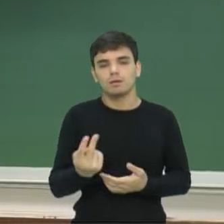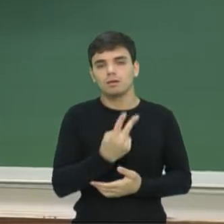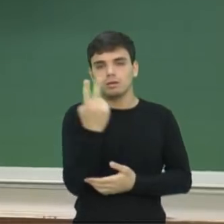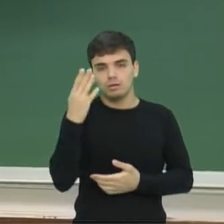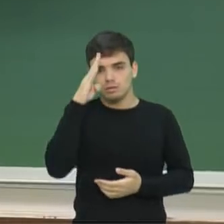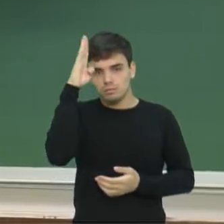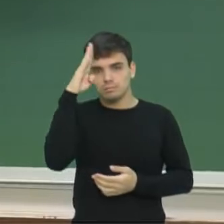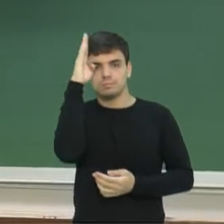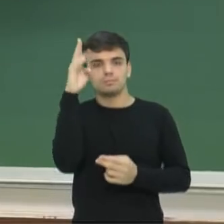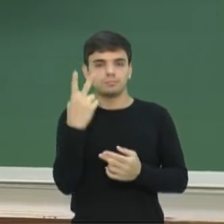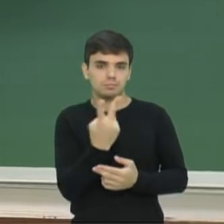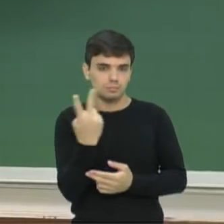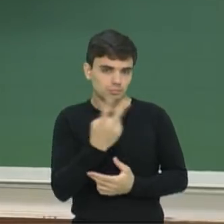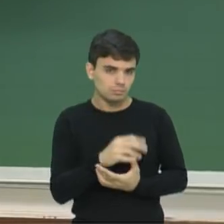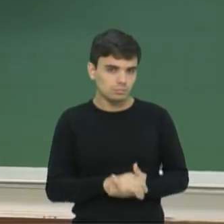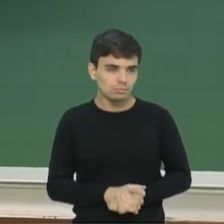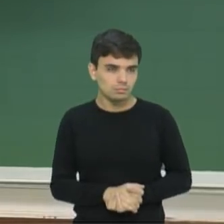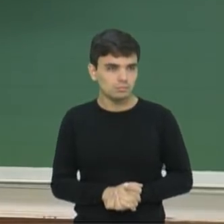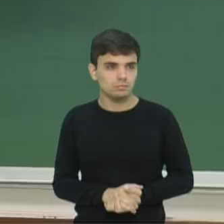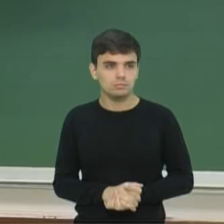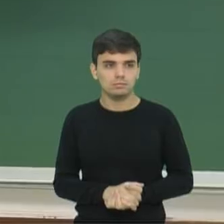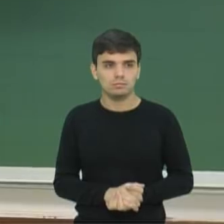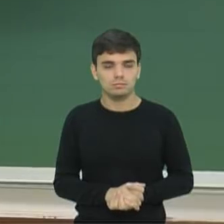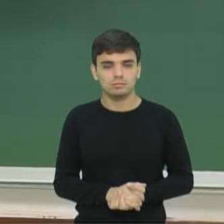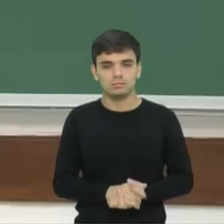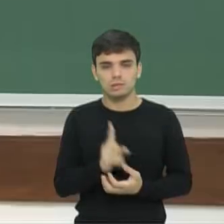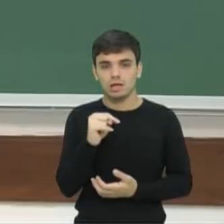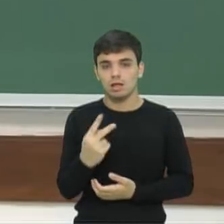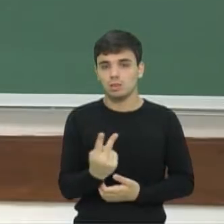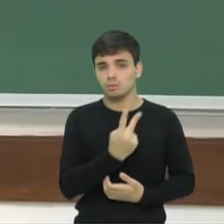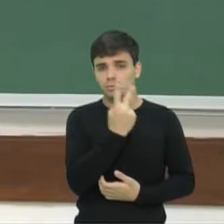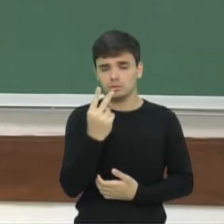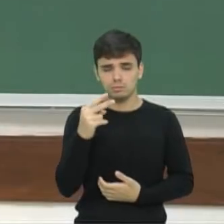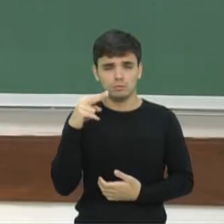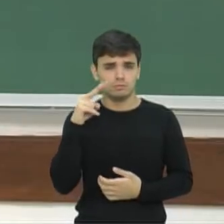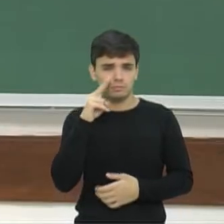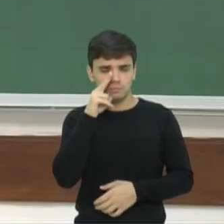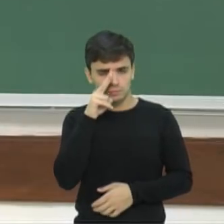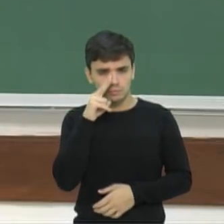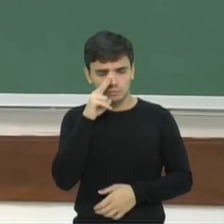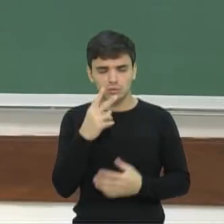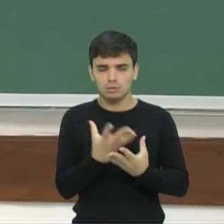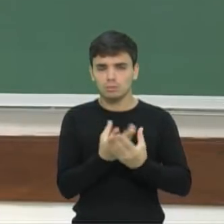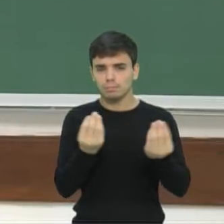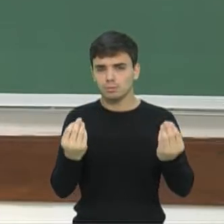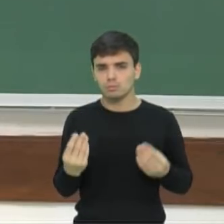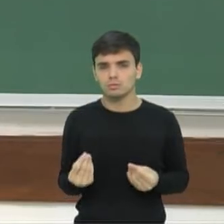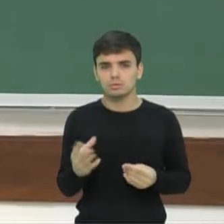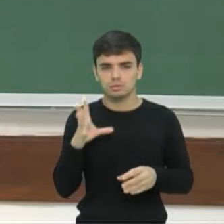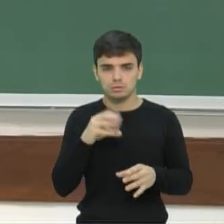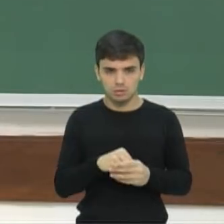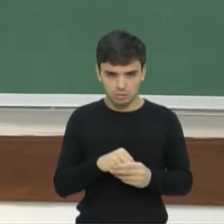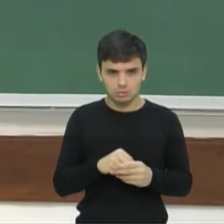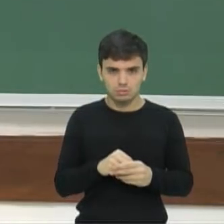Seiuku Zeiyo e o Gita Kyoei. São dois princípios muito fortes, bastante difundidos dentro do judô, que está